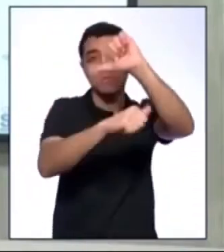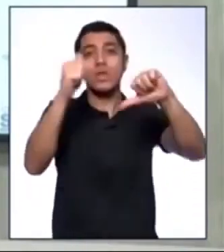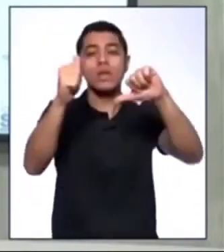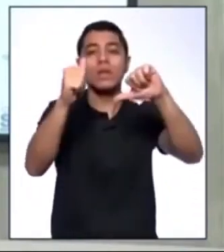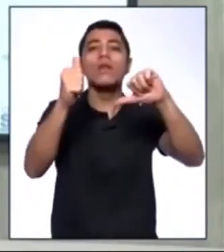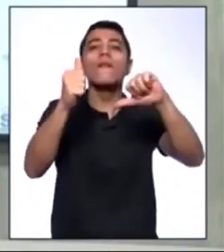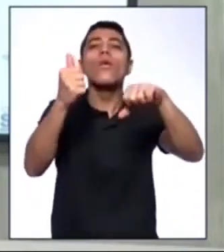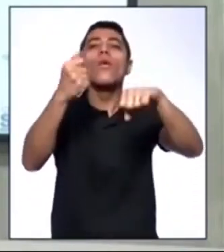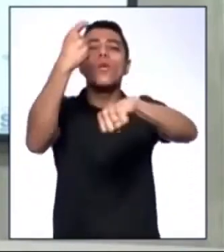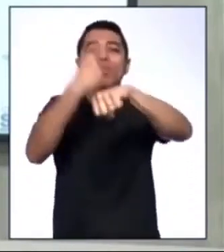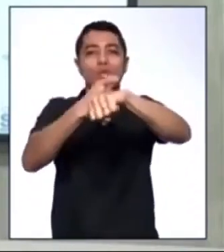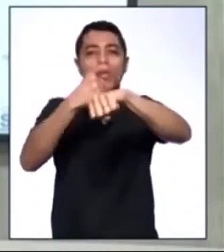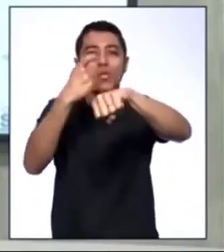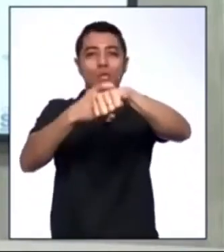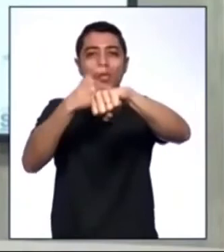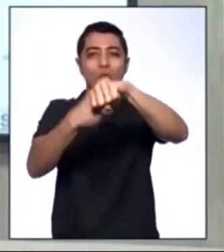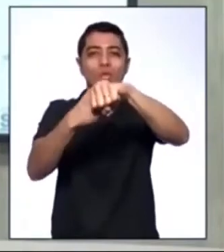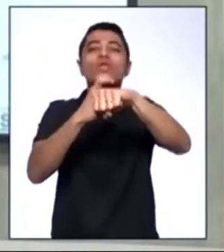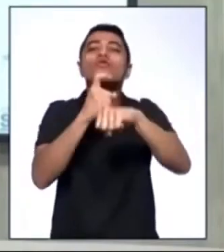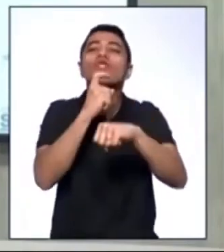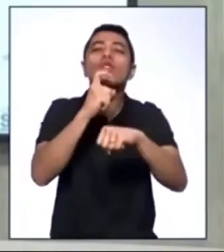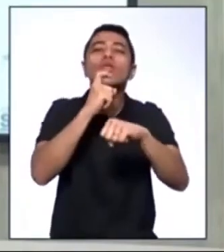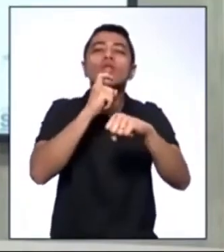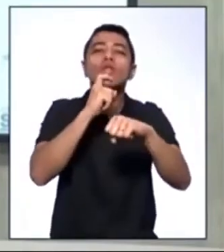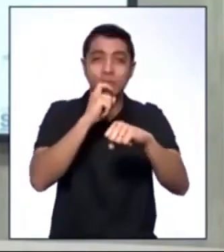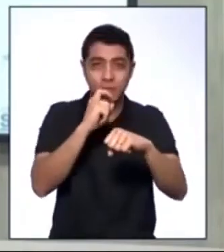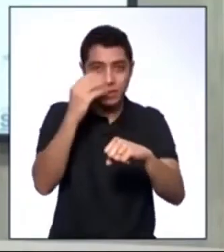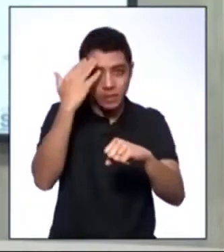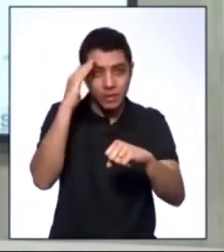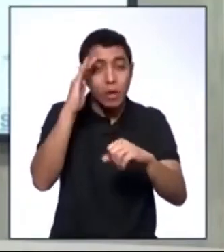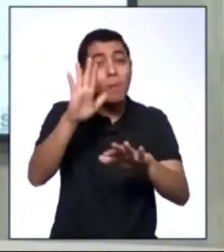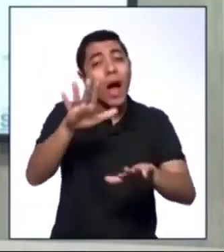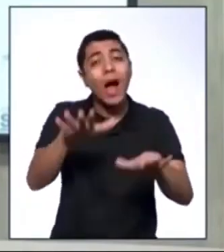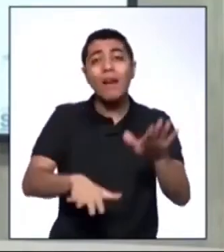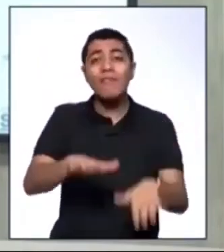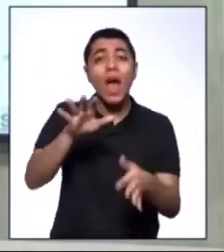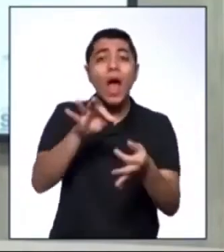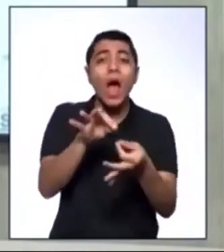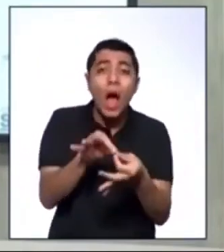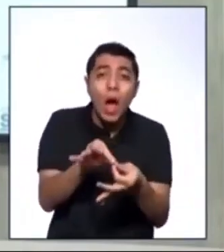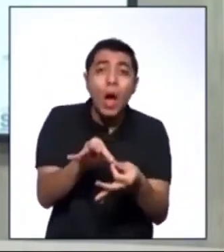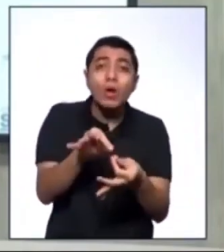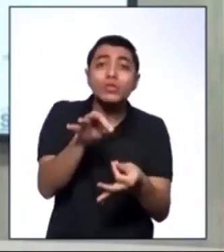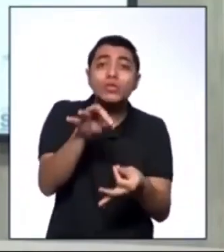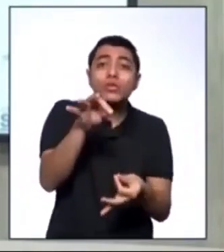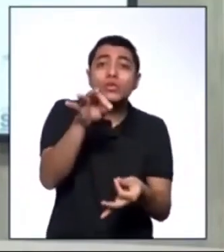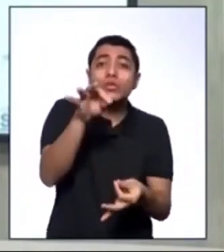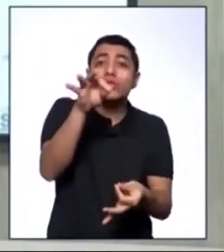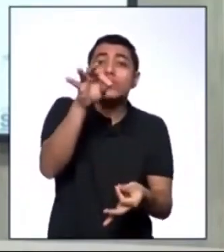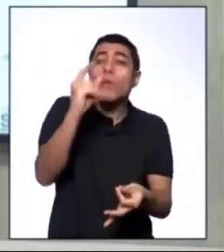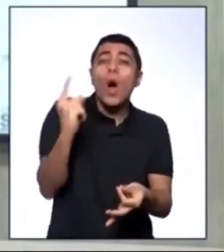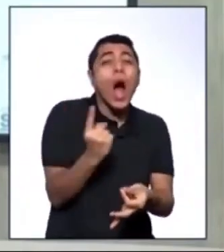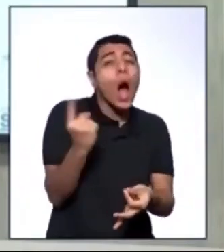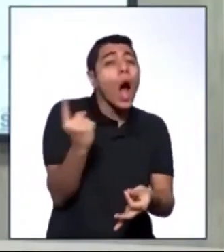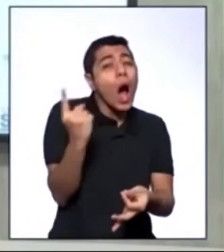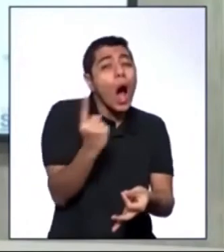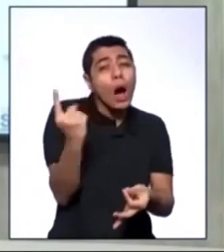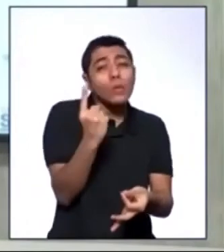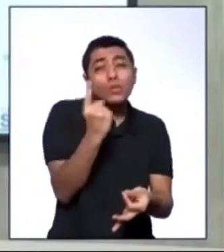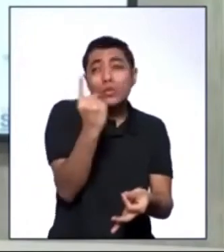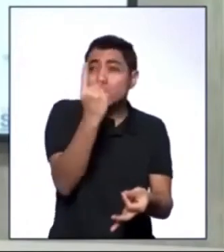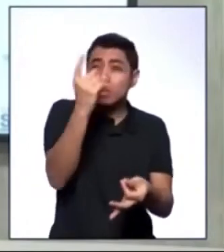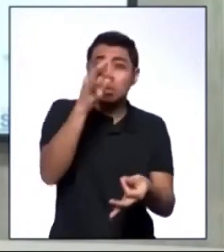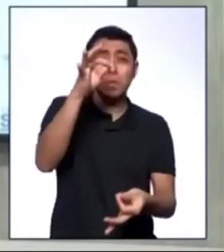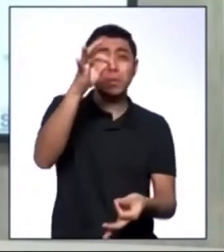essa altitude for significativa, pode ser que esse processo de condensação ocorra numa região muito fria, e aí